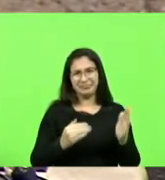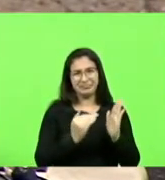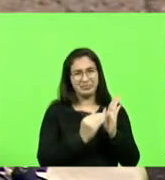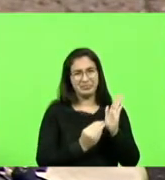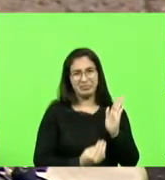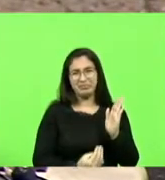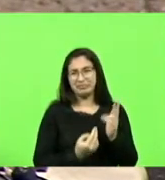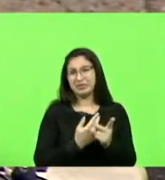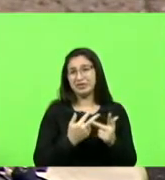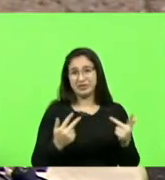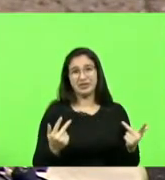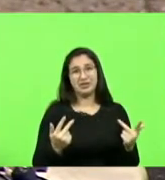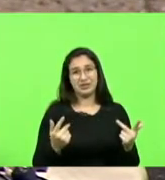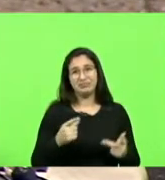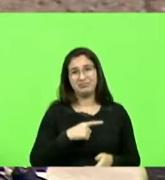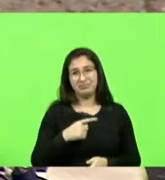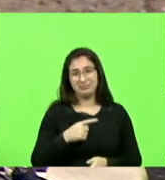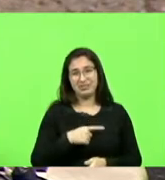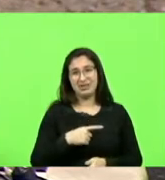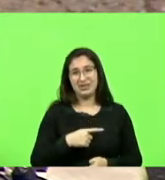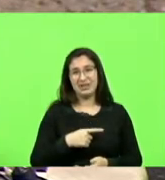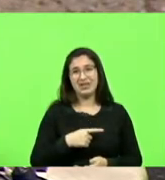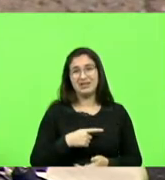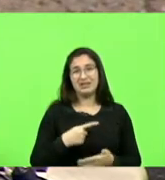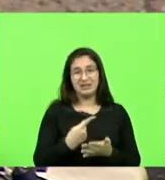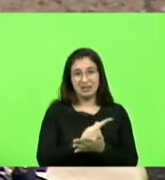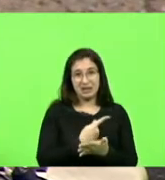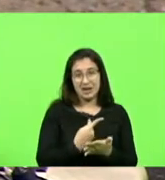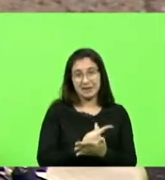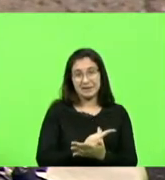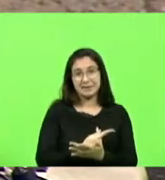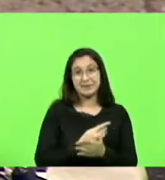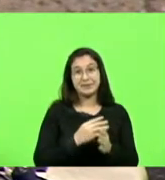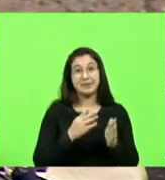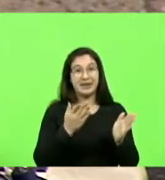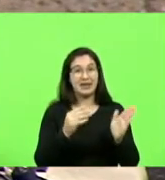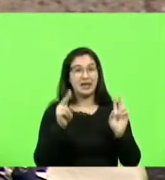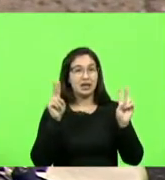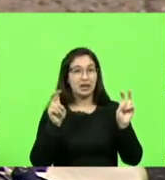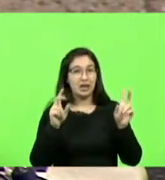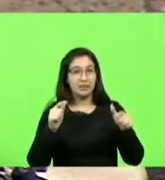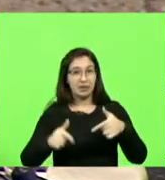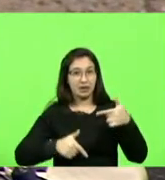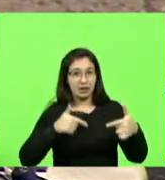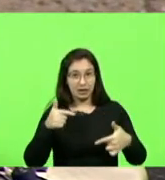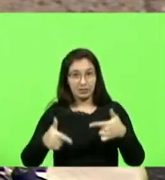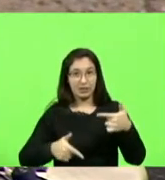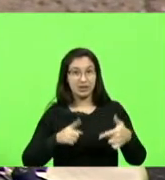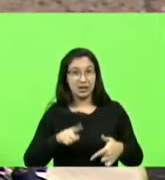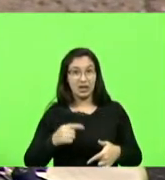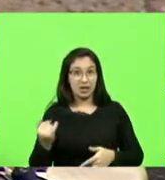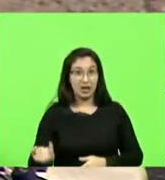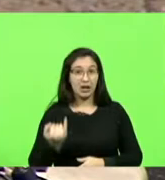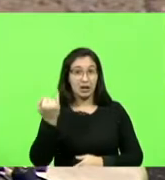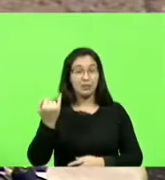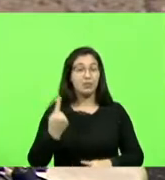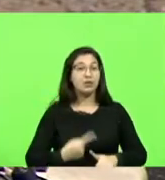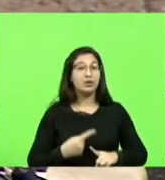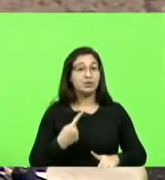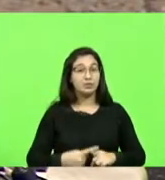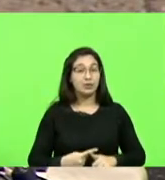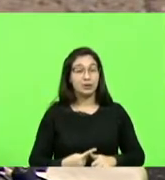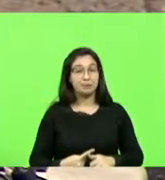situações irregulares. E a questão trabalhista é importante